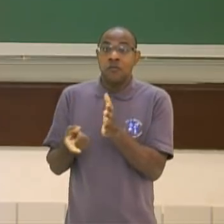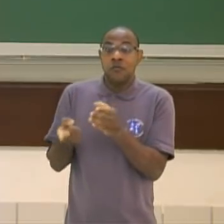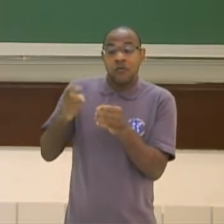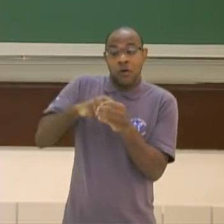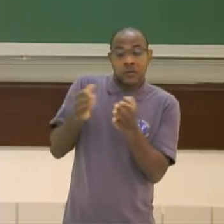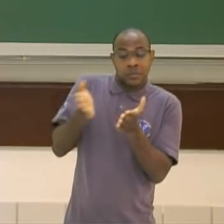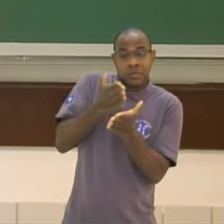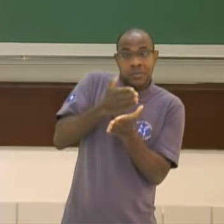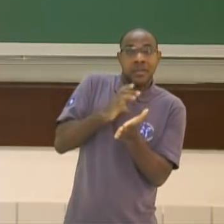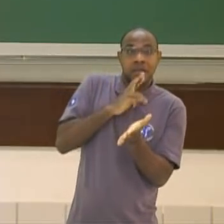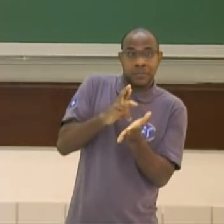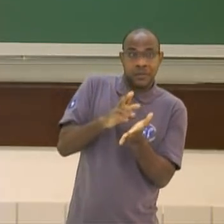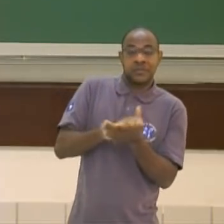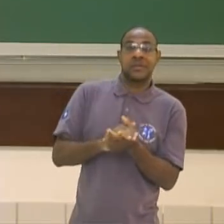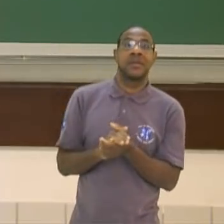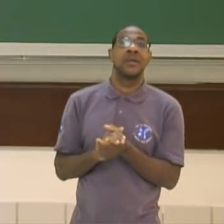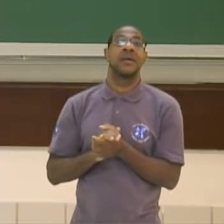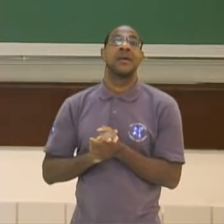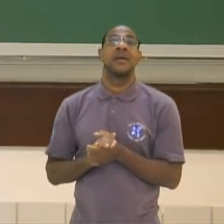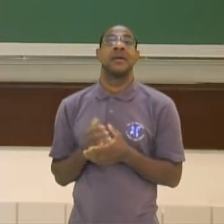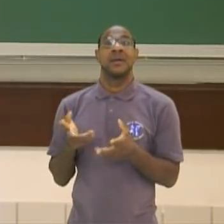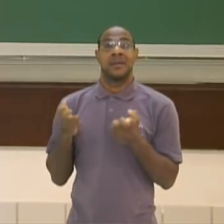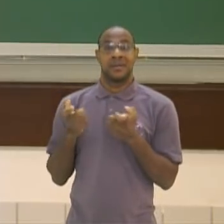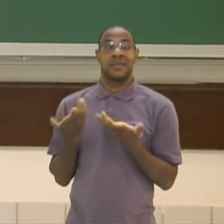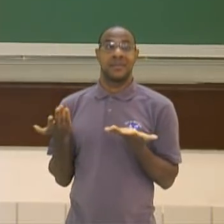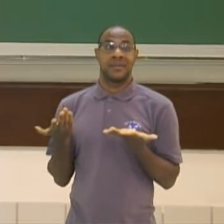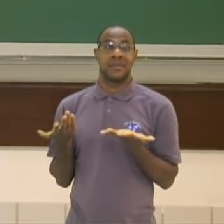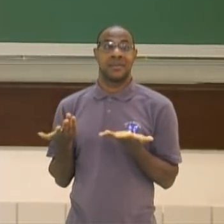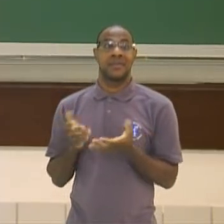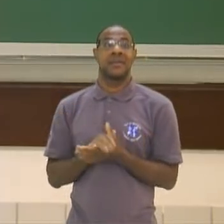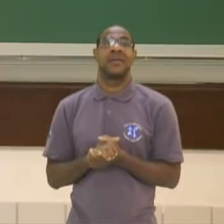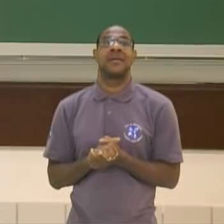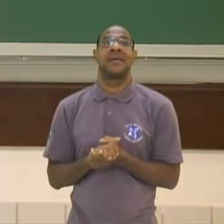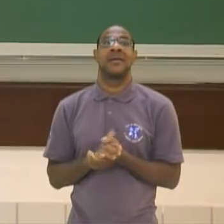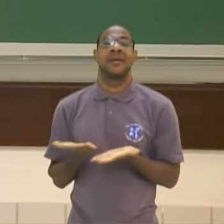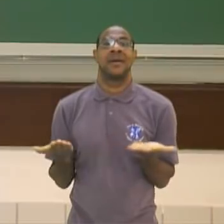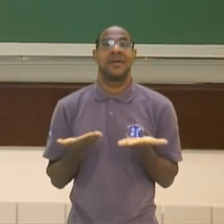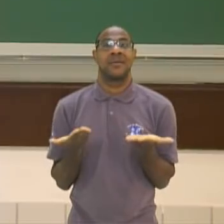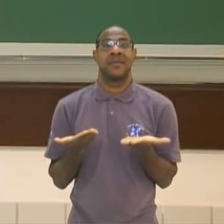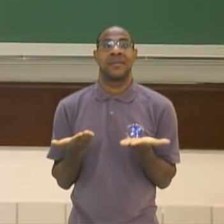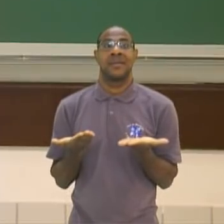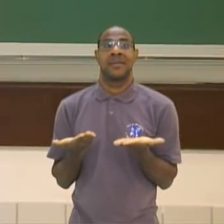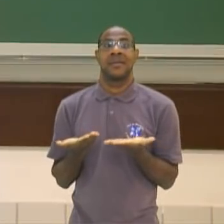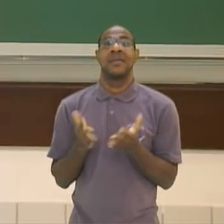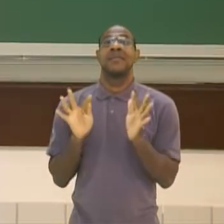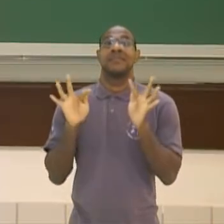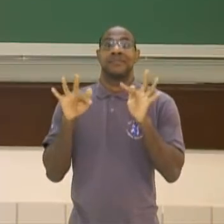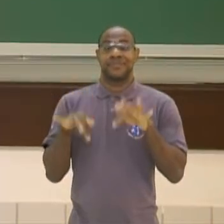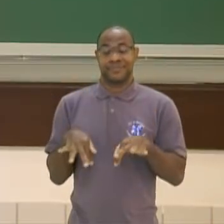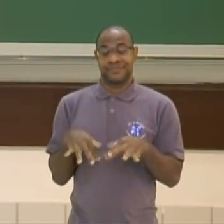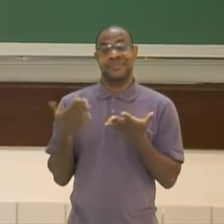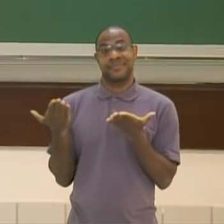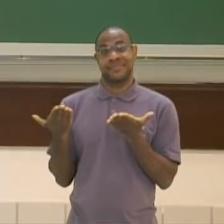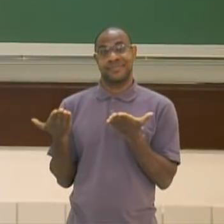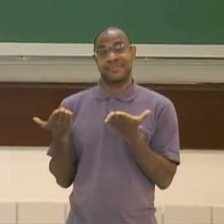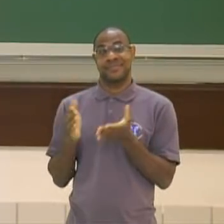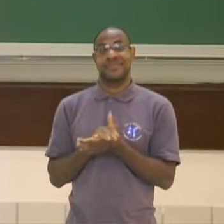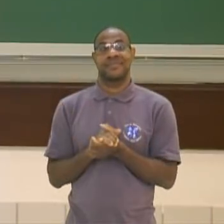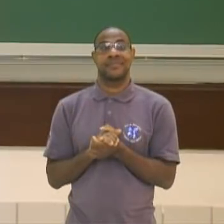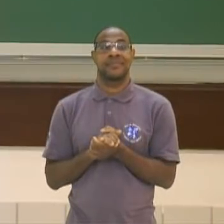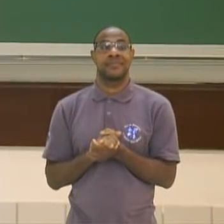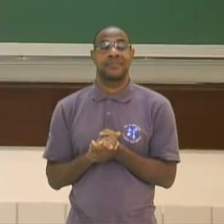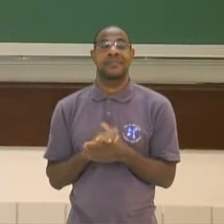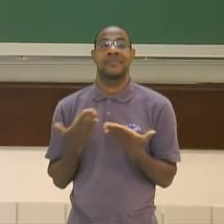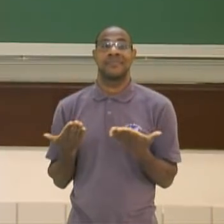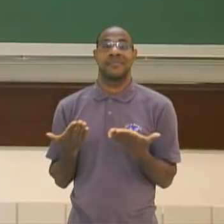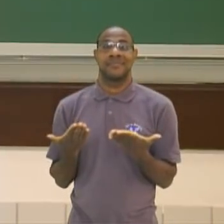acertar na resposta. Percebeu o que apareceu agora? Se aparece o logotipo do Aula Paraná, significa que a nossa aula, infelizmente, acabou.